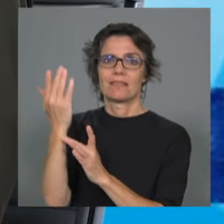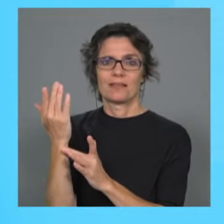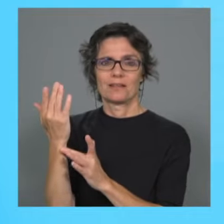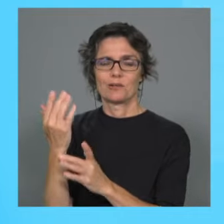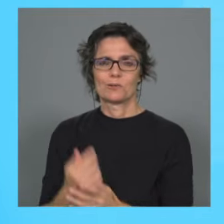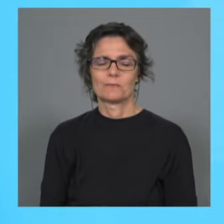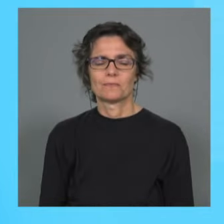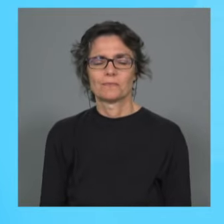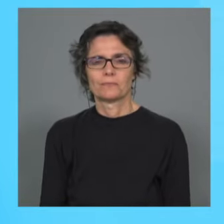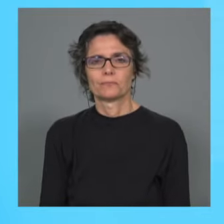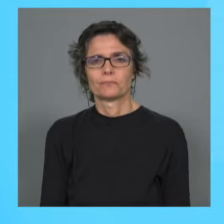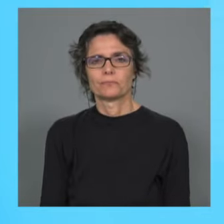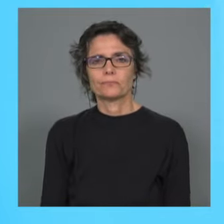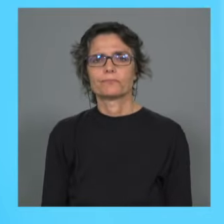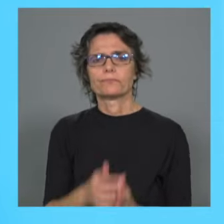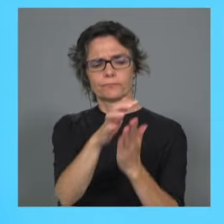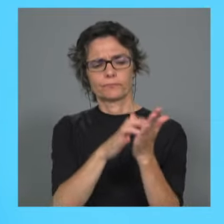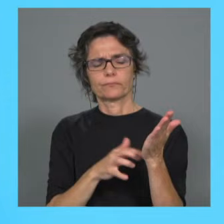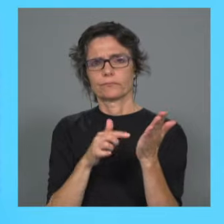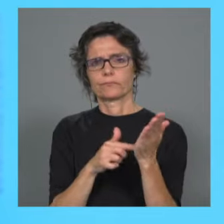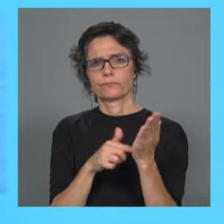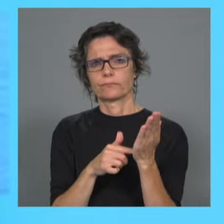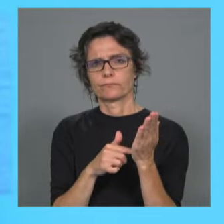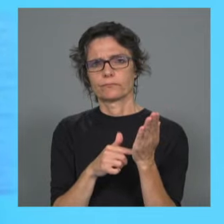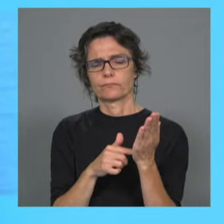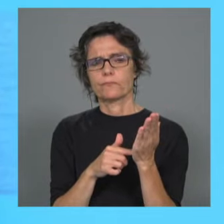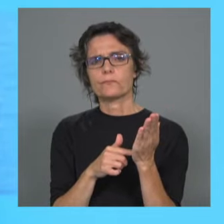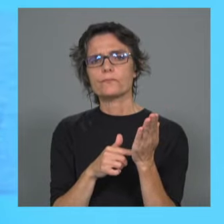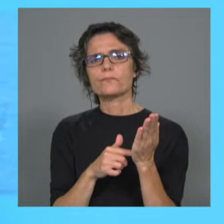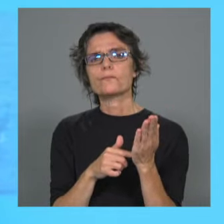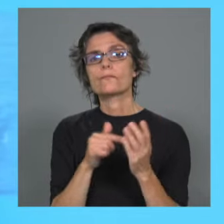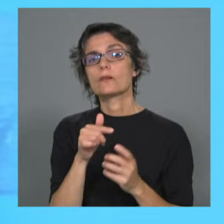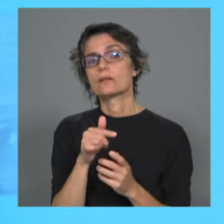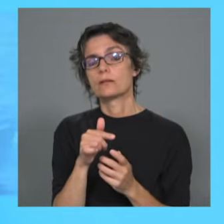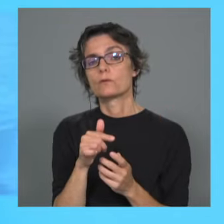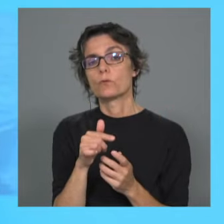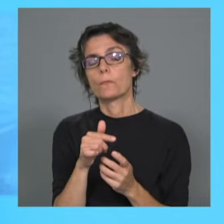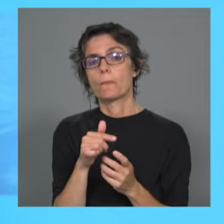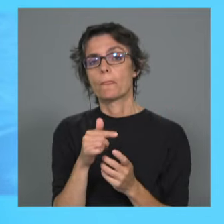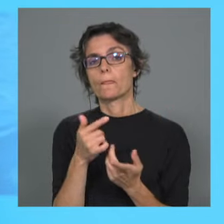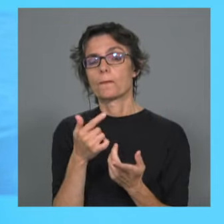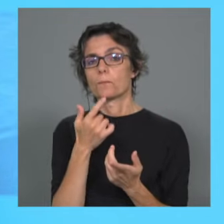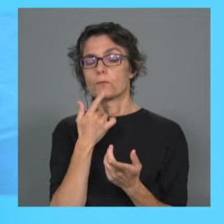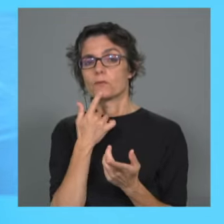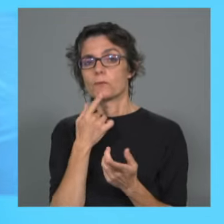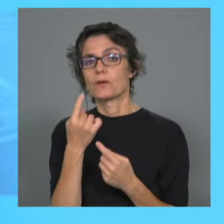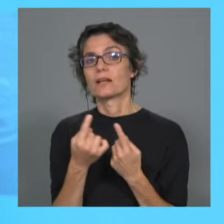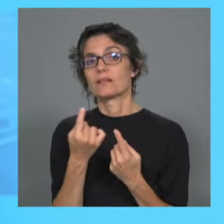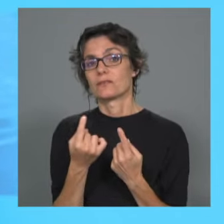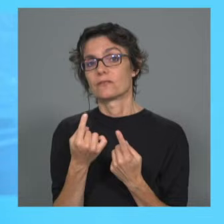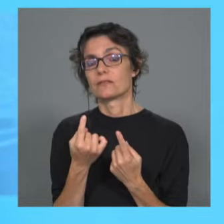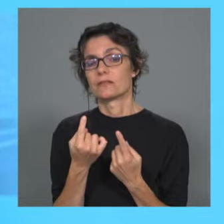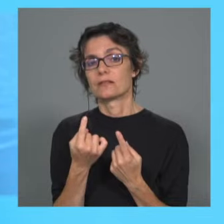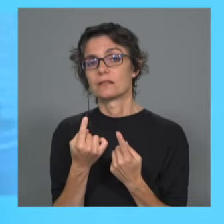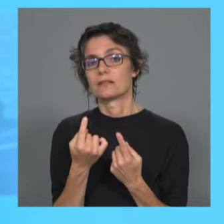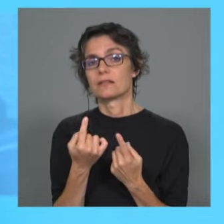Esta narração, esta figura do bom samaritano também nos desperta para que às vezes o bem é praticado por aqueles que menos se